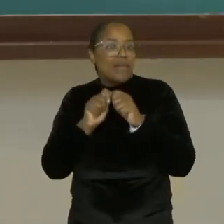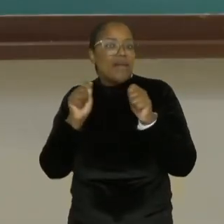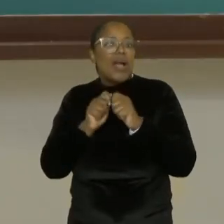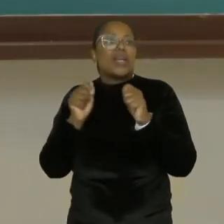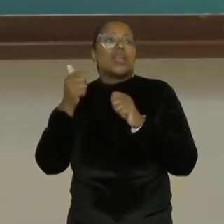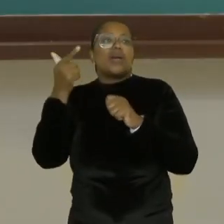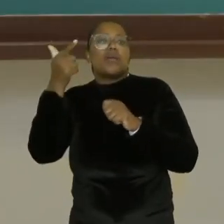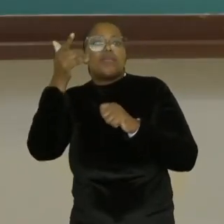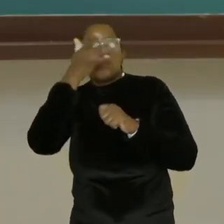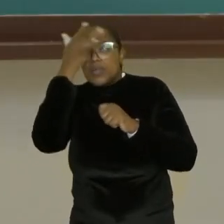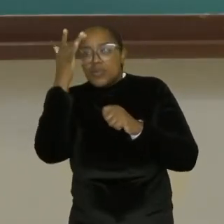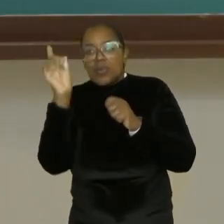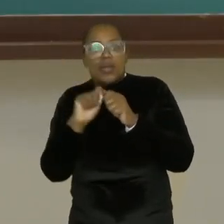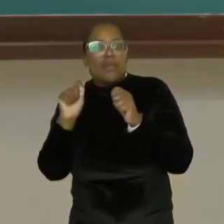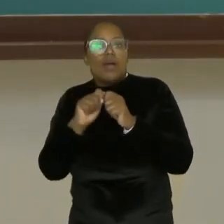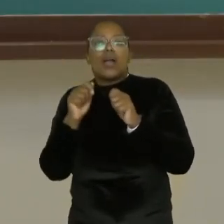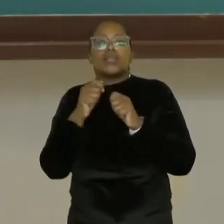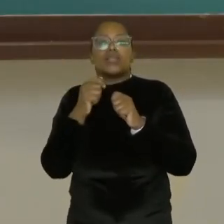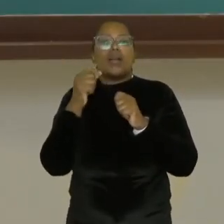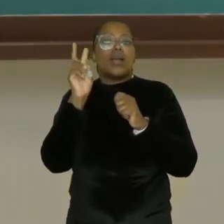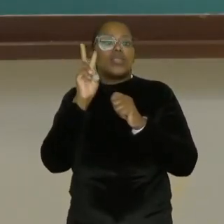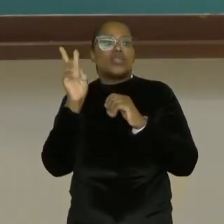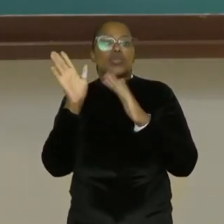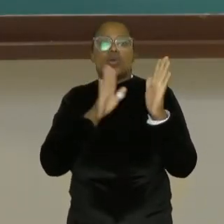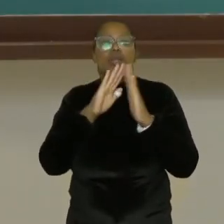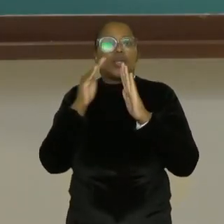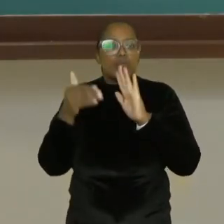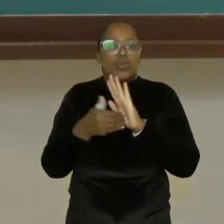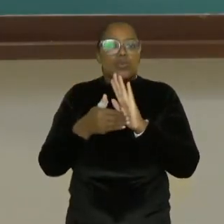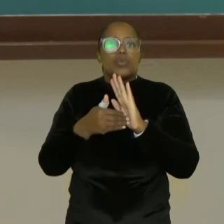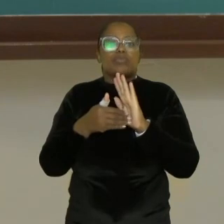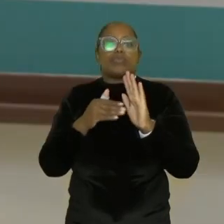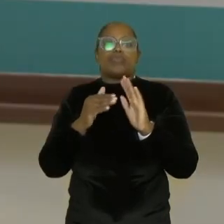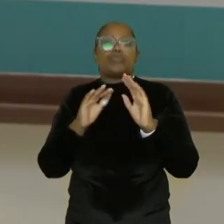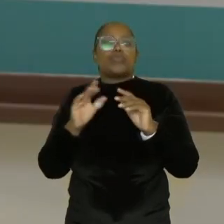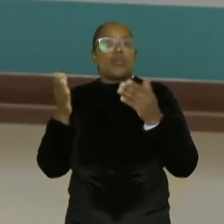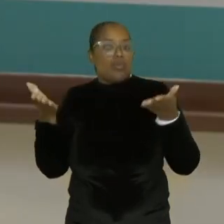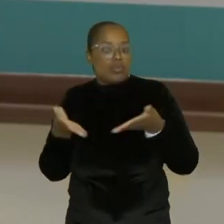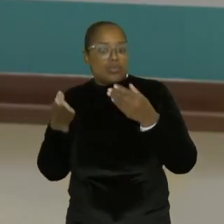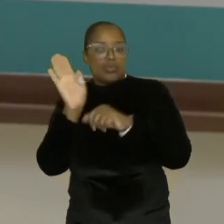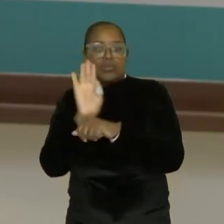conta, e o enredo, que é a sucessão de acontecimentos.